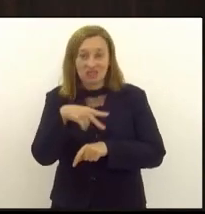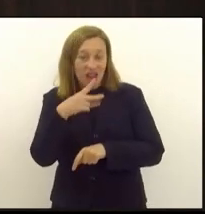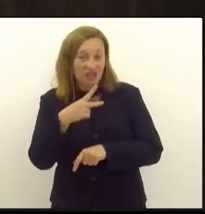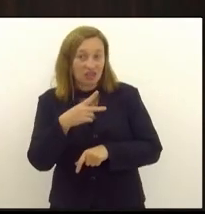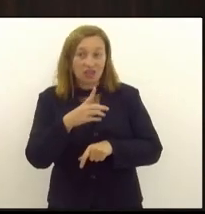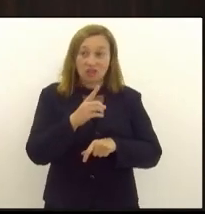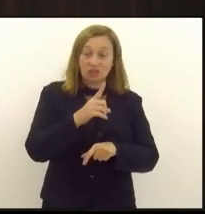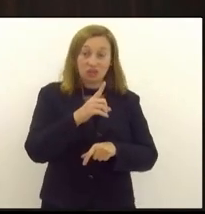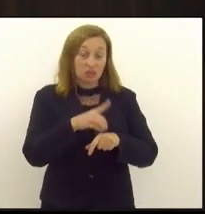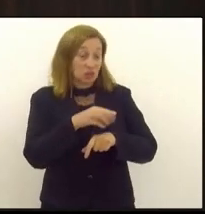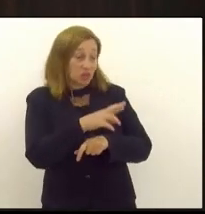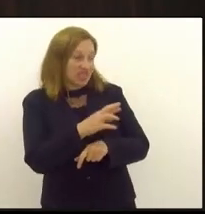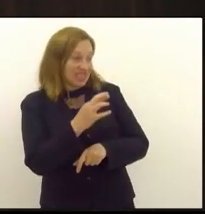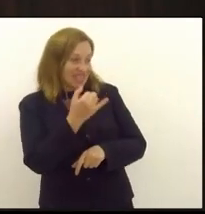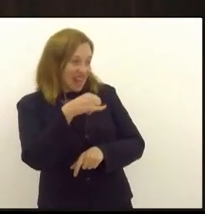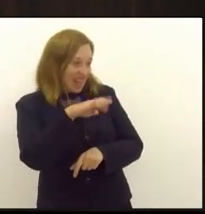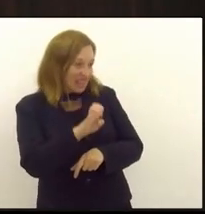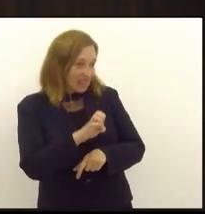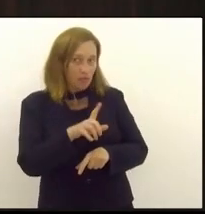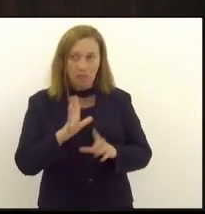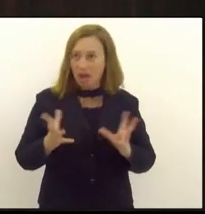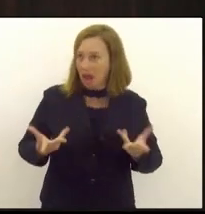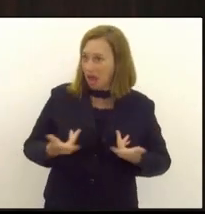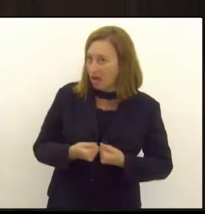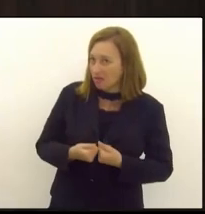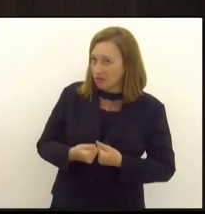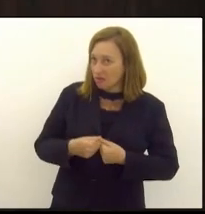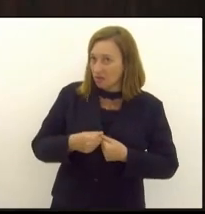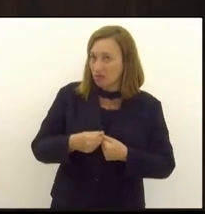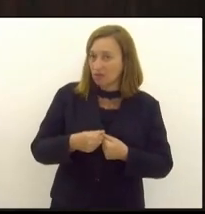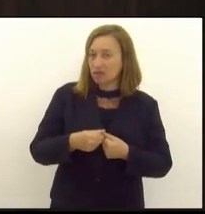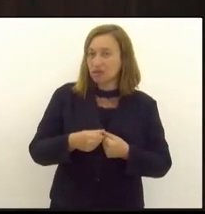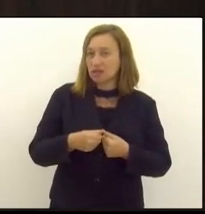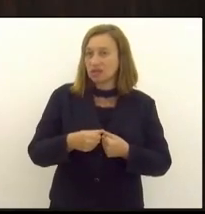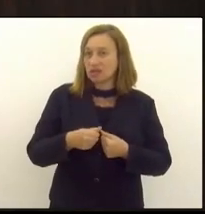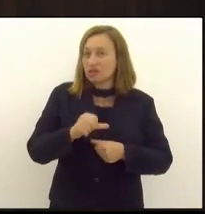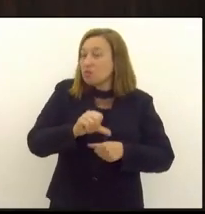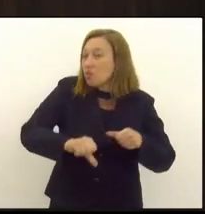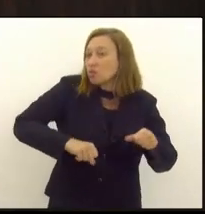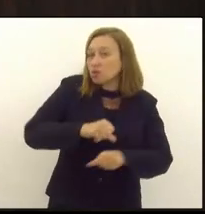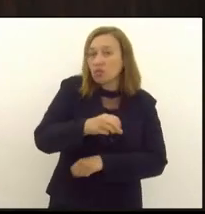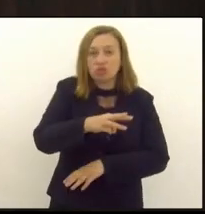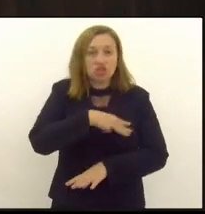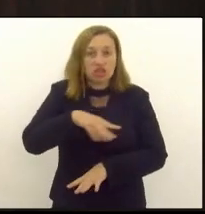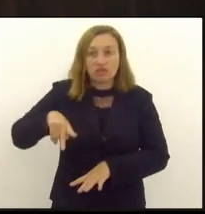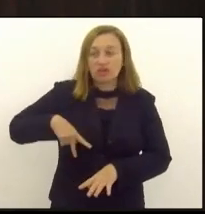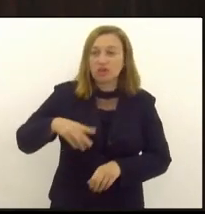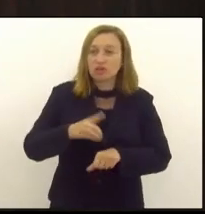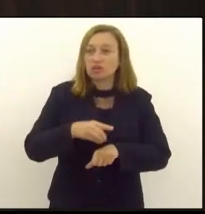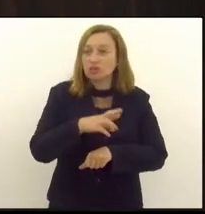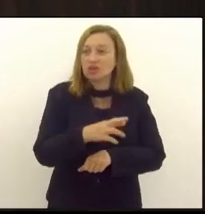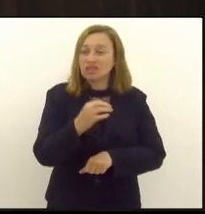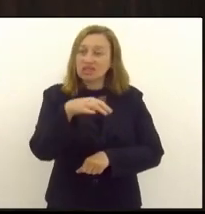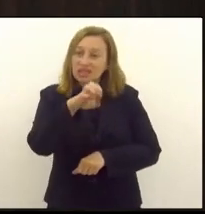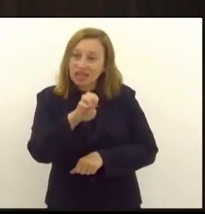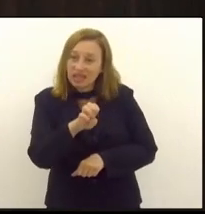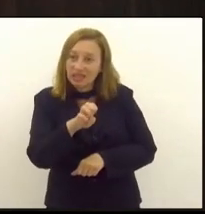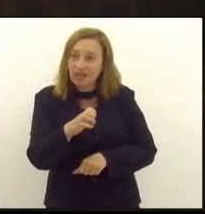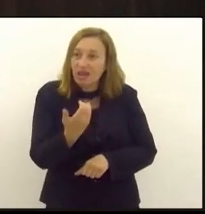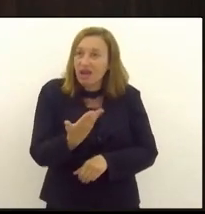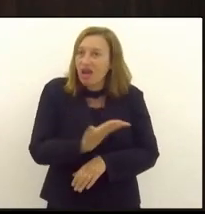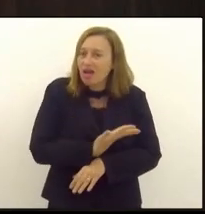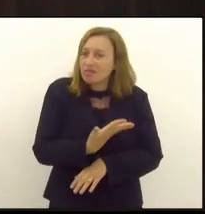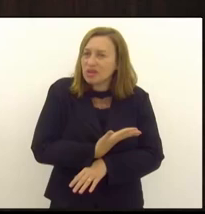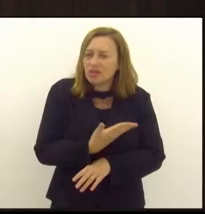maravilhosa. Doutora Sirlene revolucionou o Ministério Público. Doutora Sirlene, amigo,